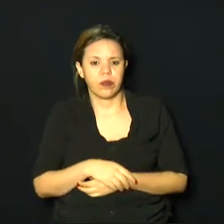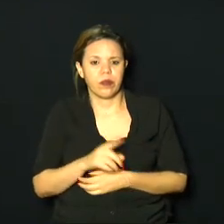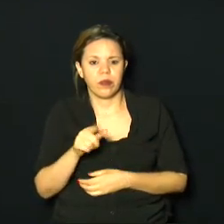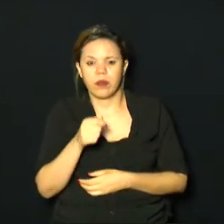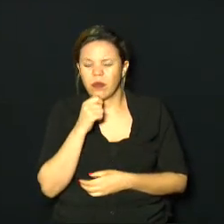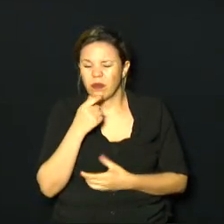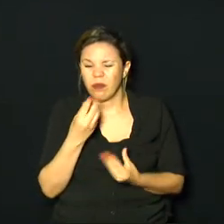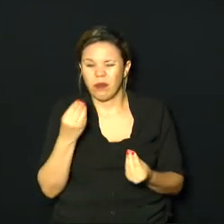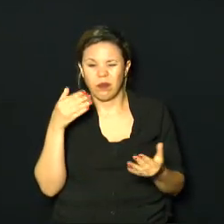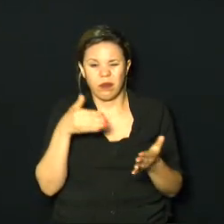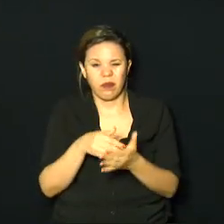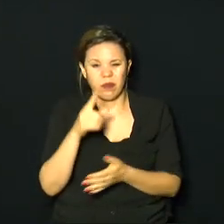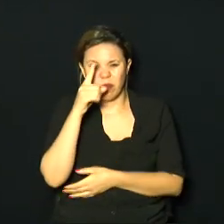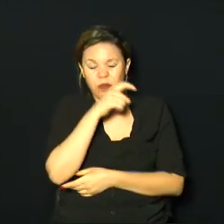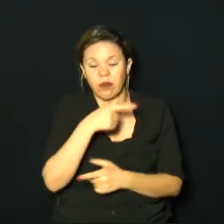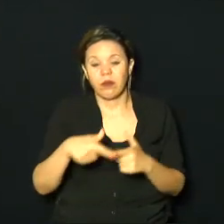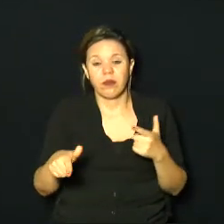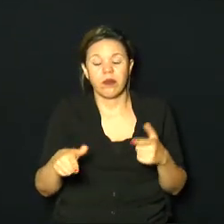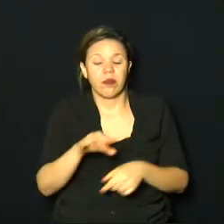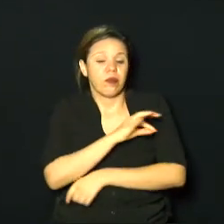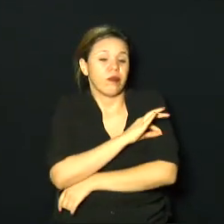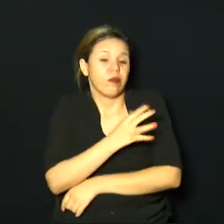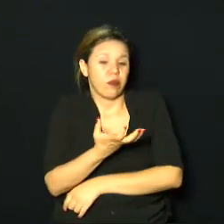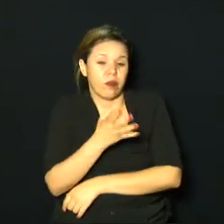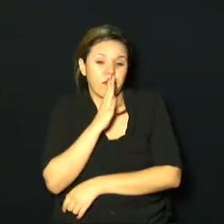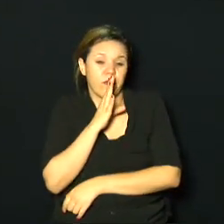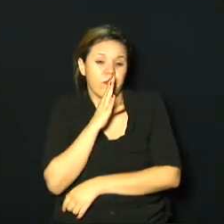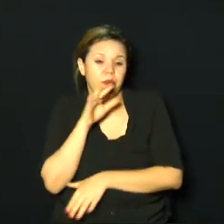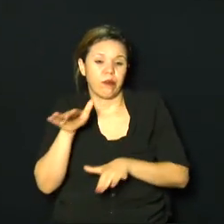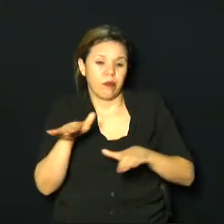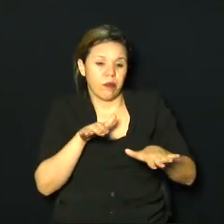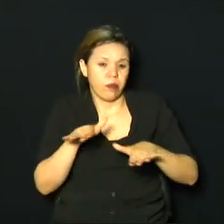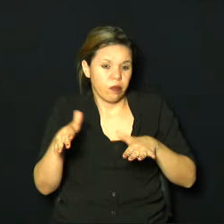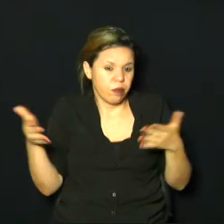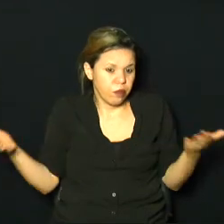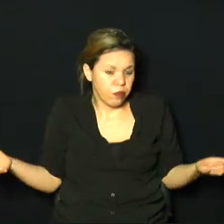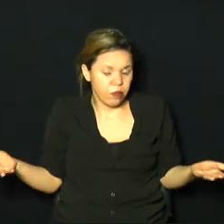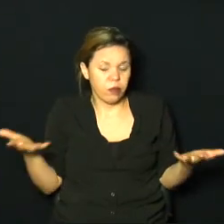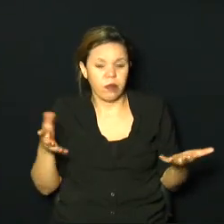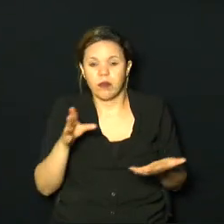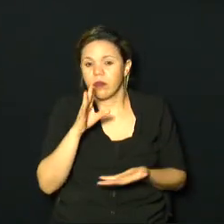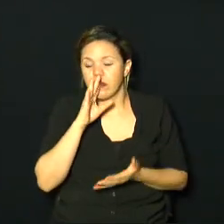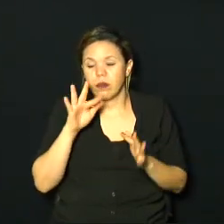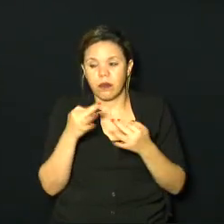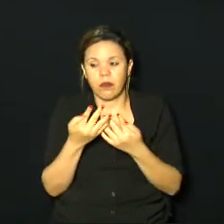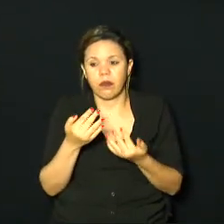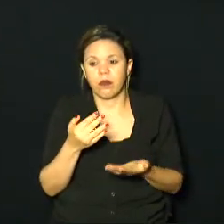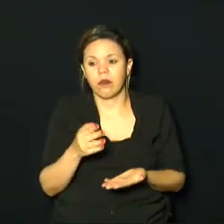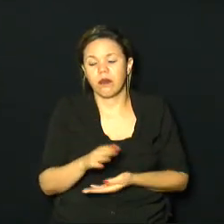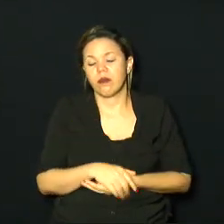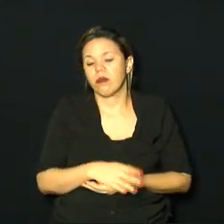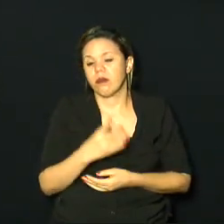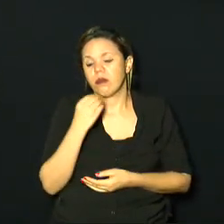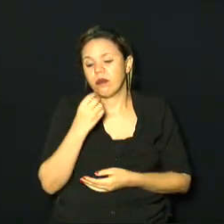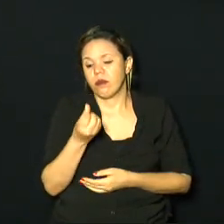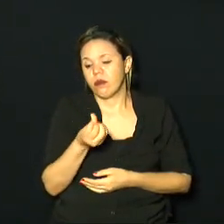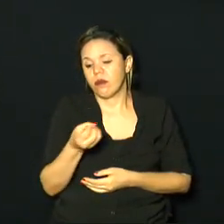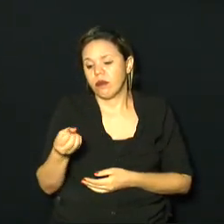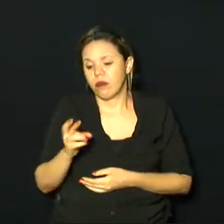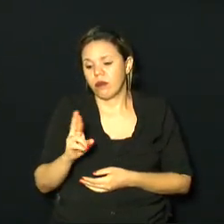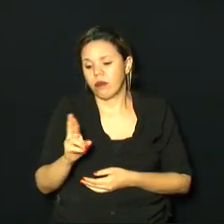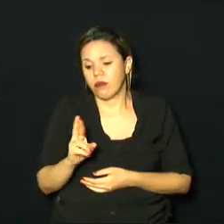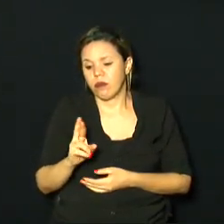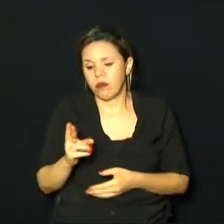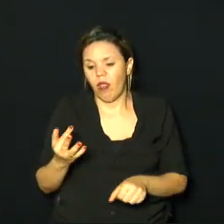traz muitas dificuldades, e a prefeitura quer silenciar o movimento, silenciar essas famílias, enfiando R$600 goela